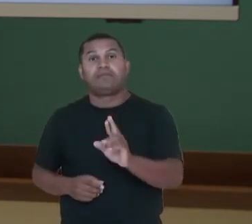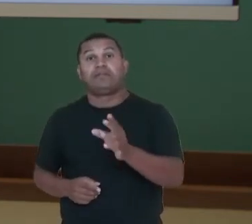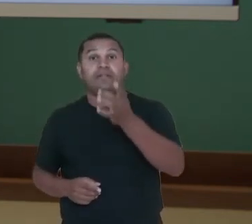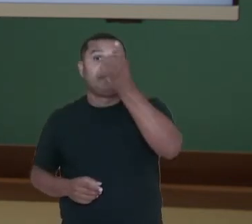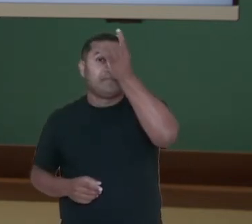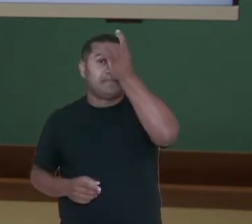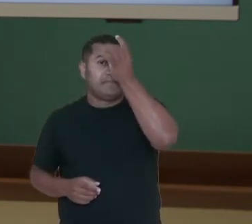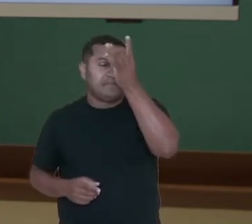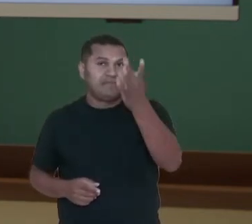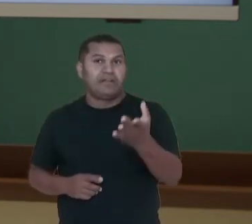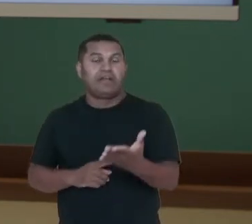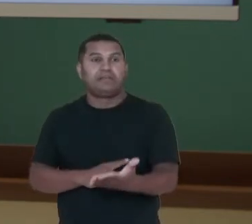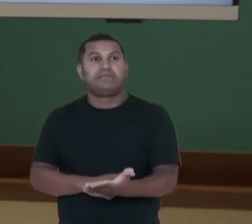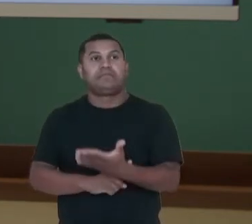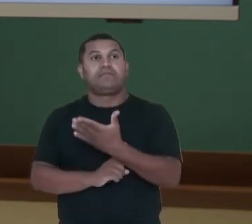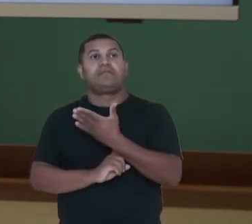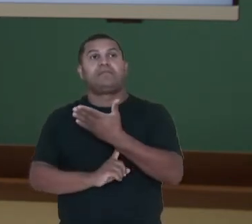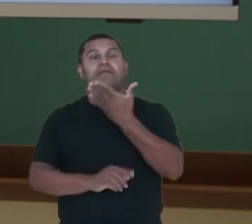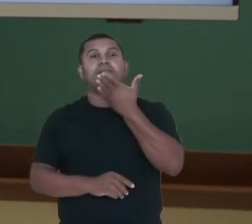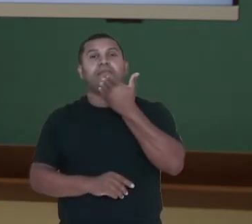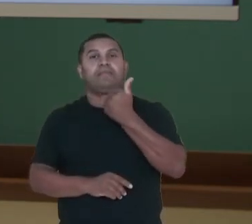então diminuindo a gravidade, né,